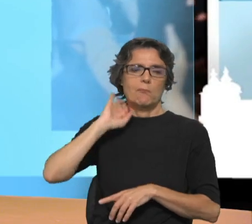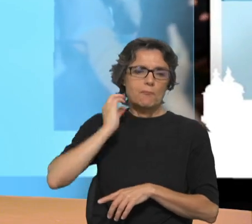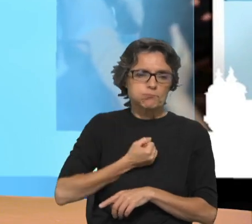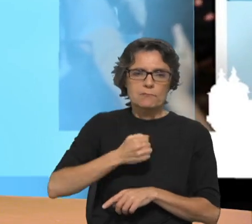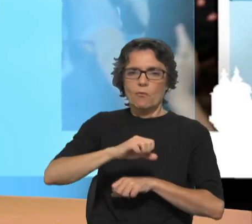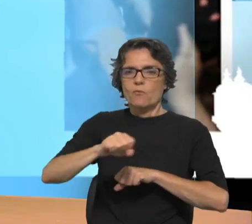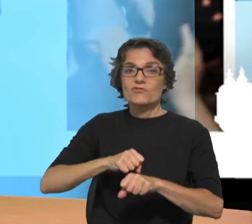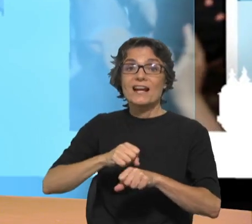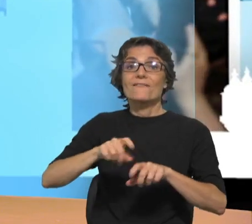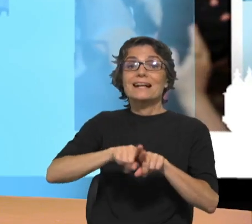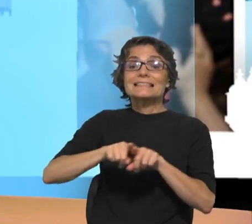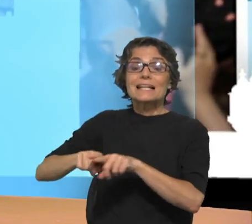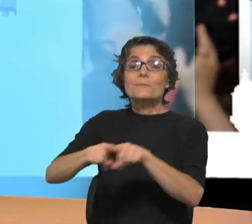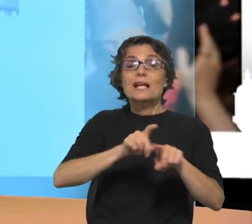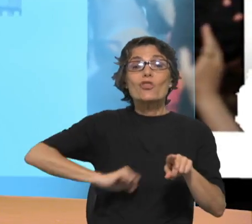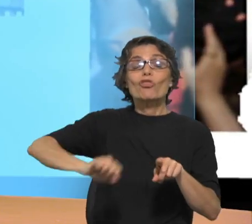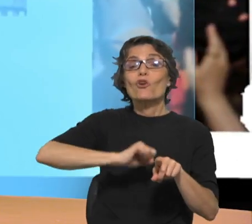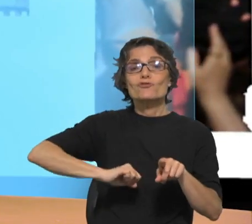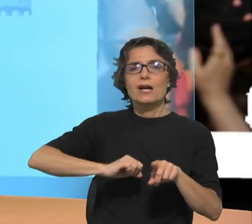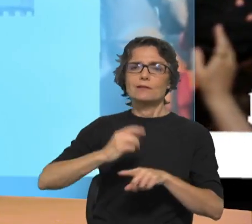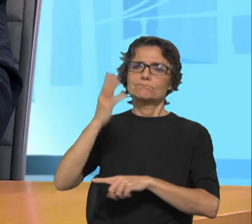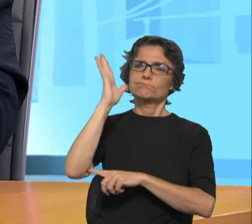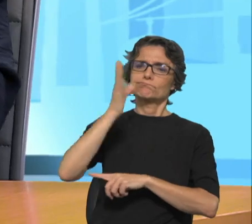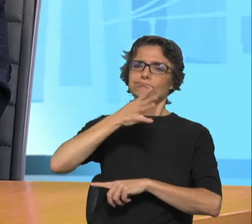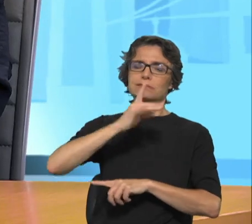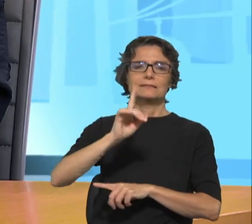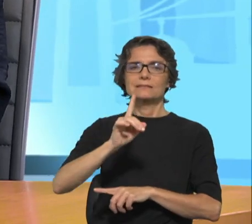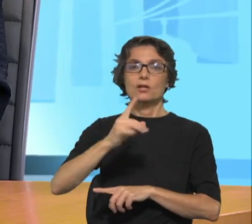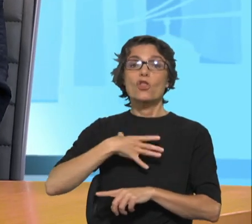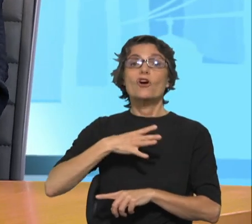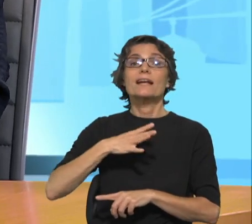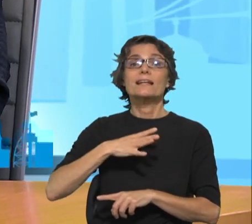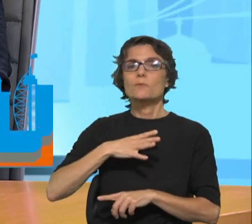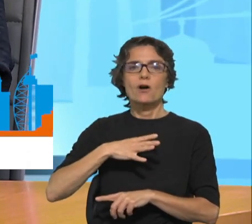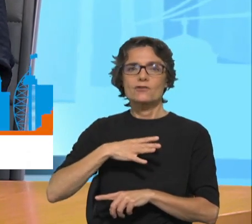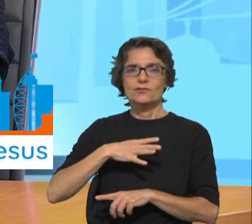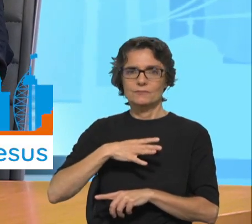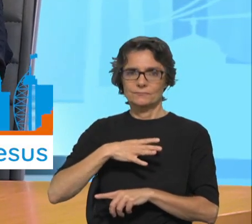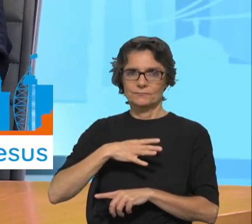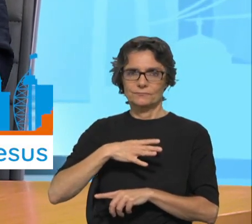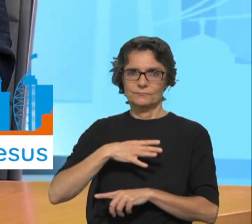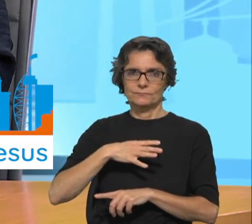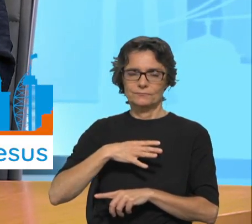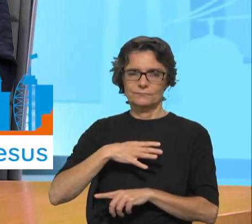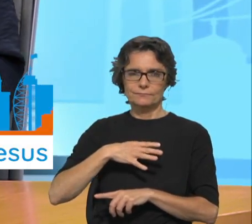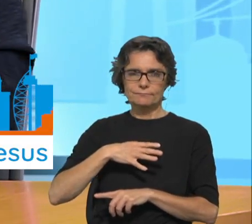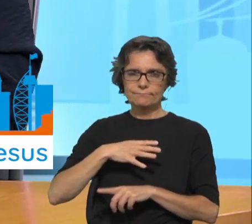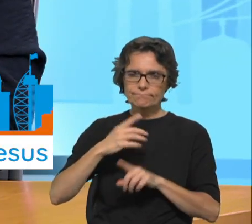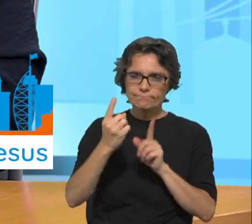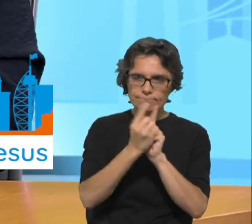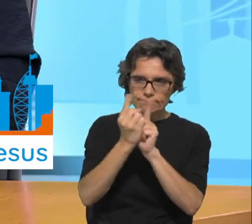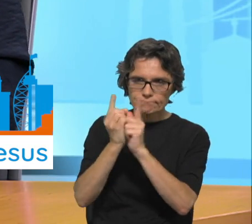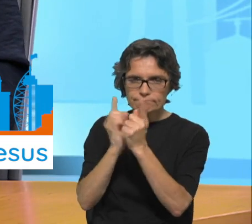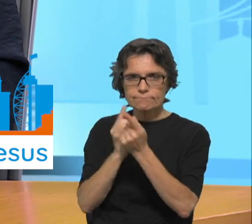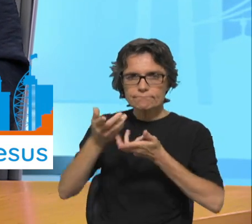protagonismo. Porquê? Porque o nosso é de ouvir. Nós queremos tocar, queremos que estas pessoas que vivem de uma maneira muito específica o estar neste